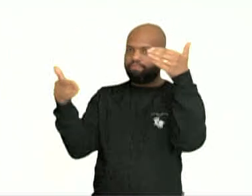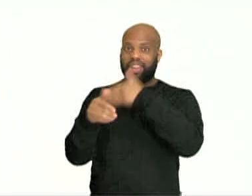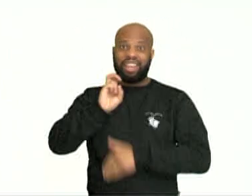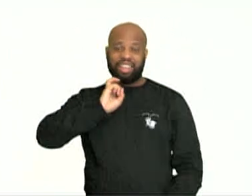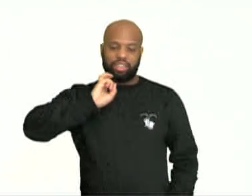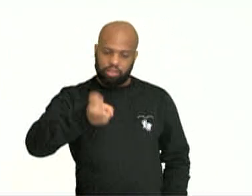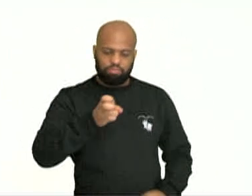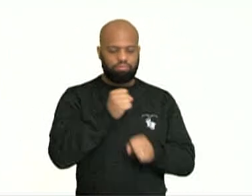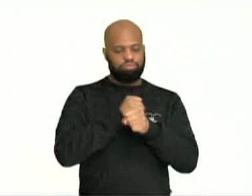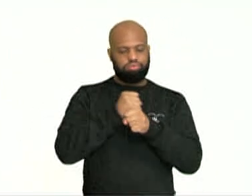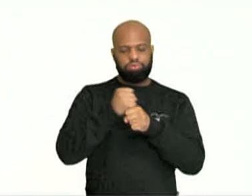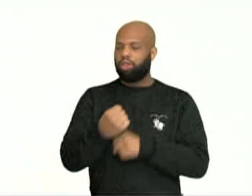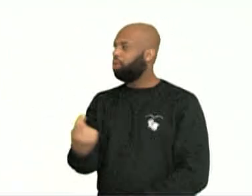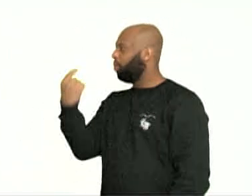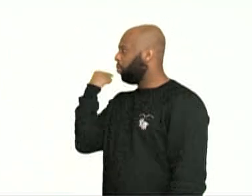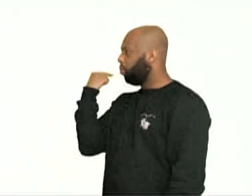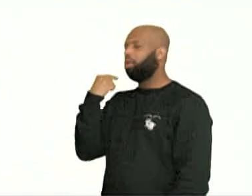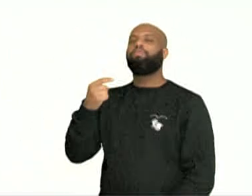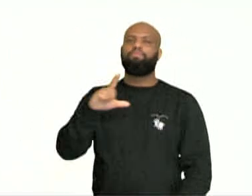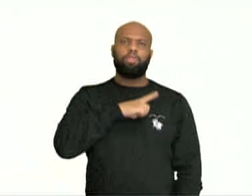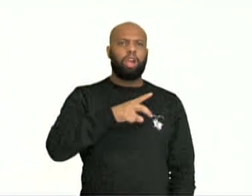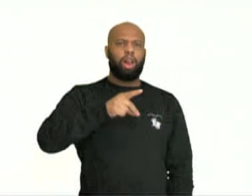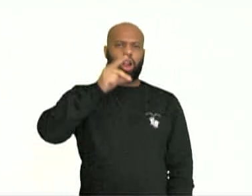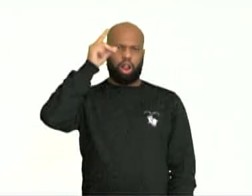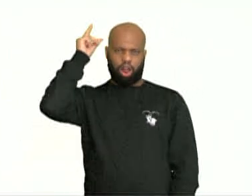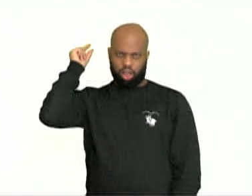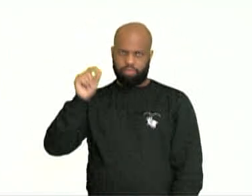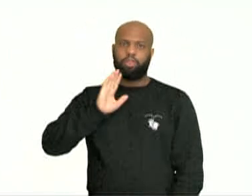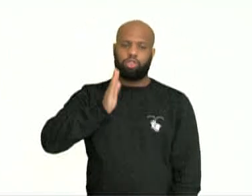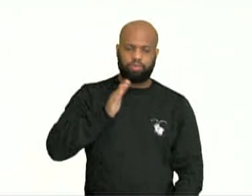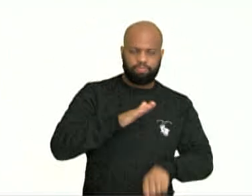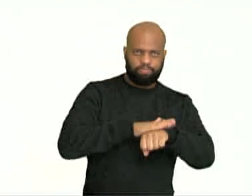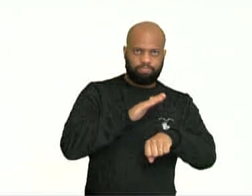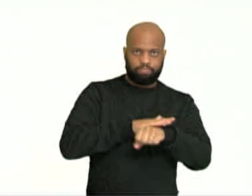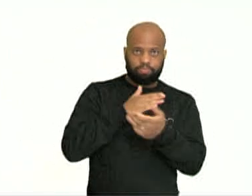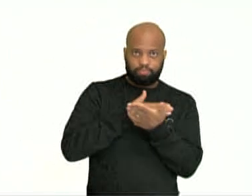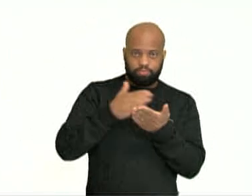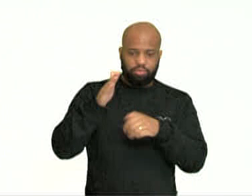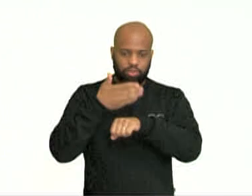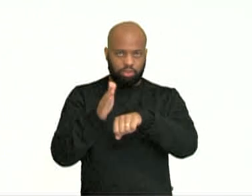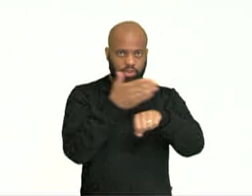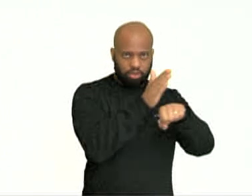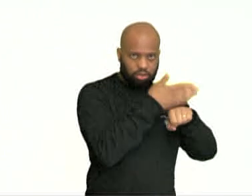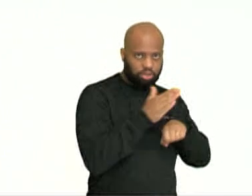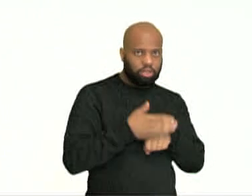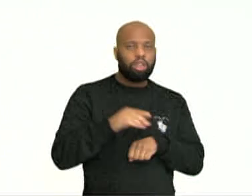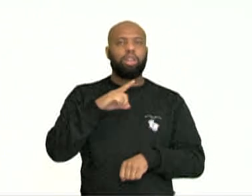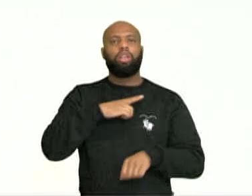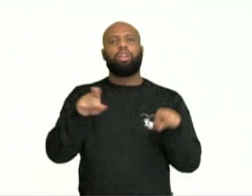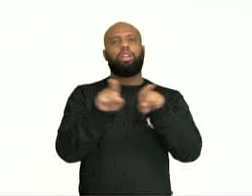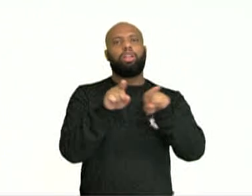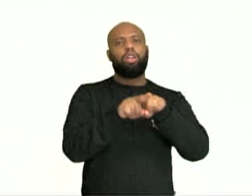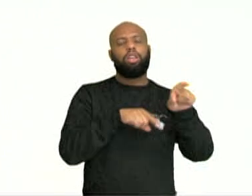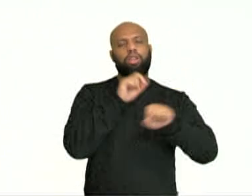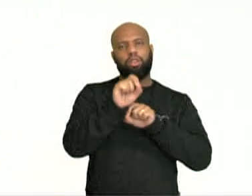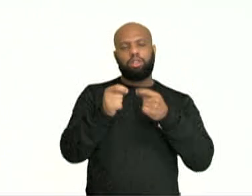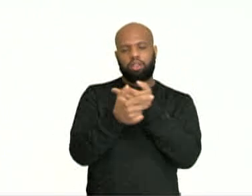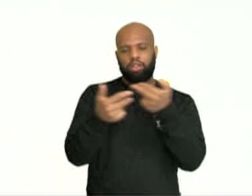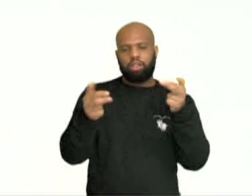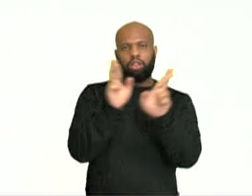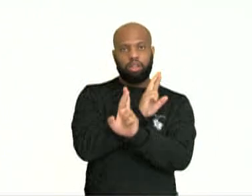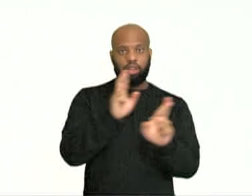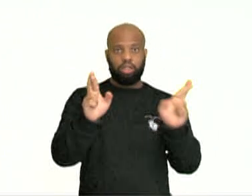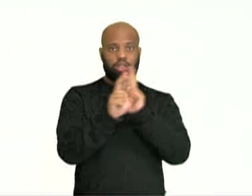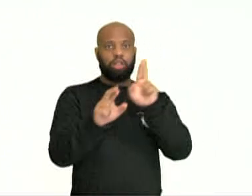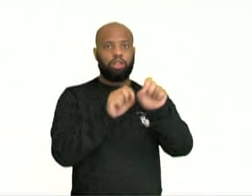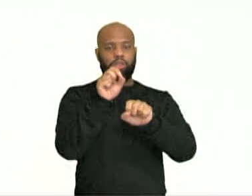5.000 anos, uma prática muito antiga. E já quando ele começou a ser praticado, nós temos essas questões relacionadas